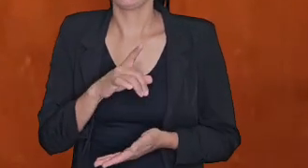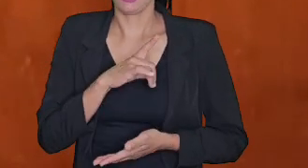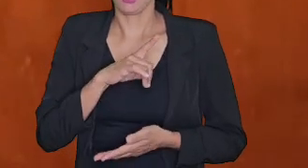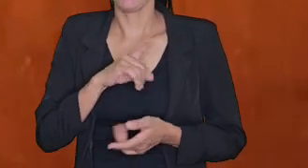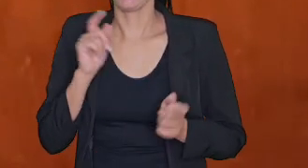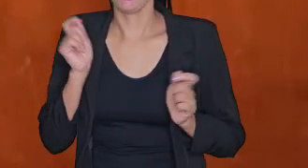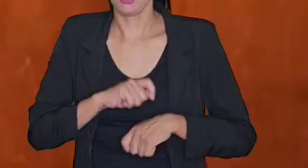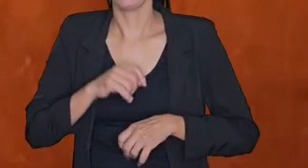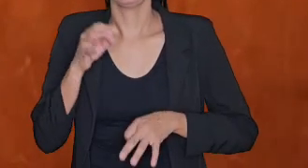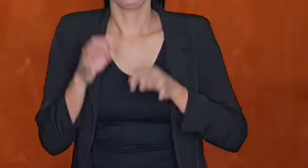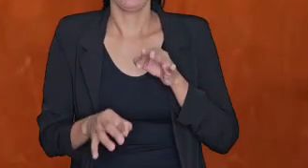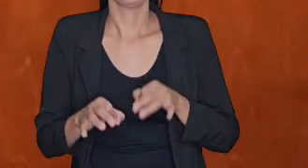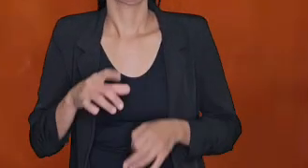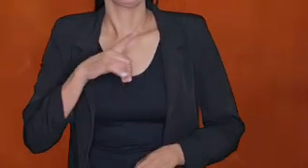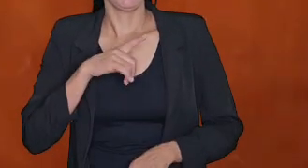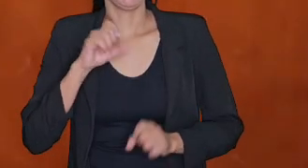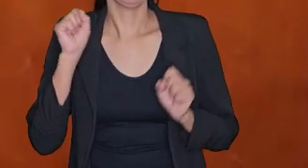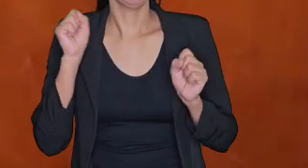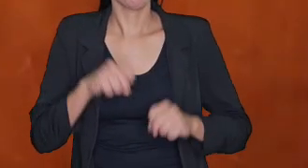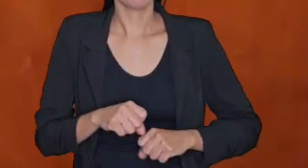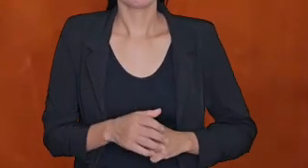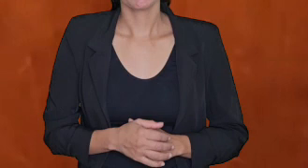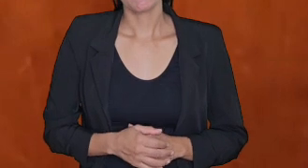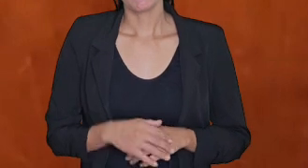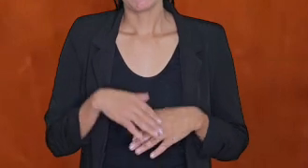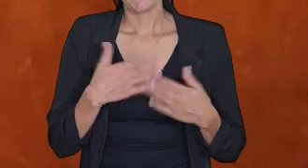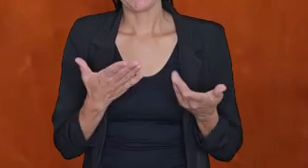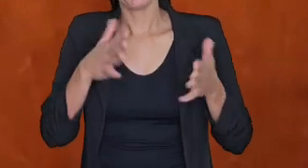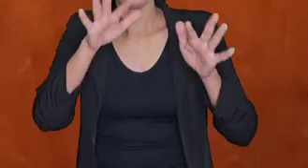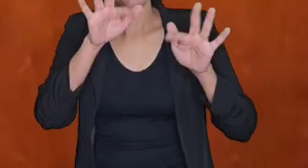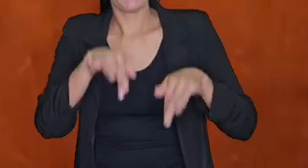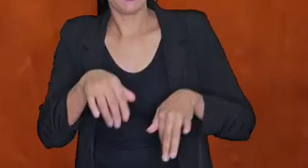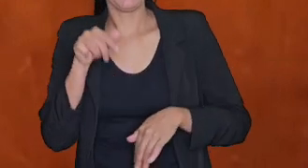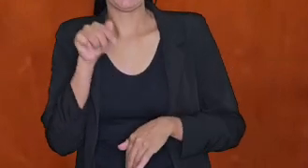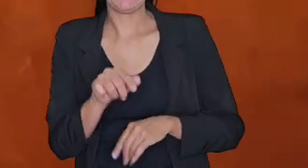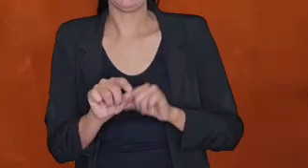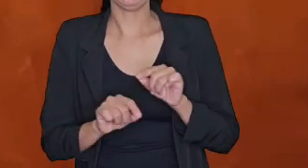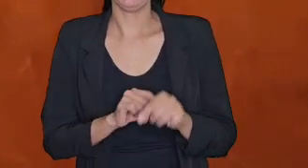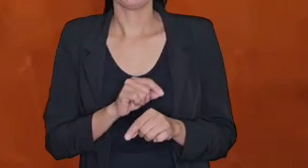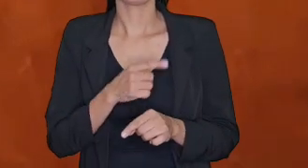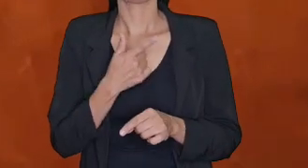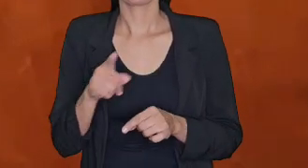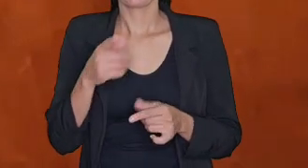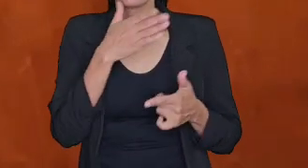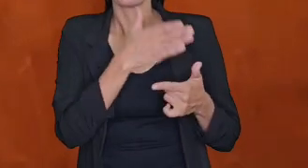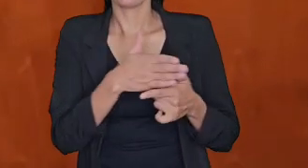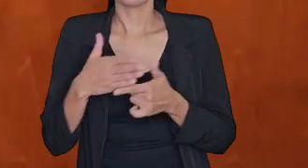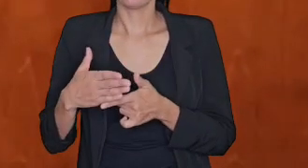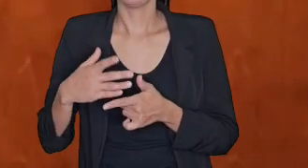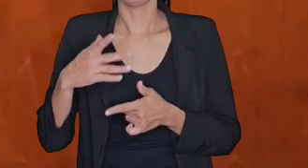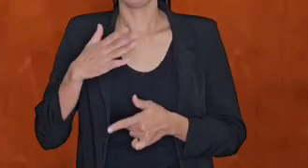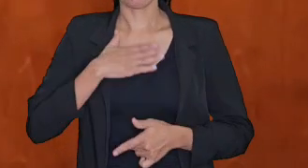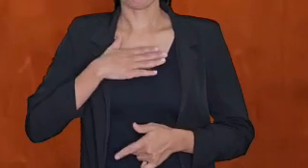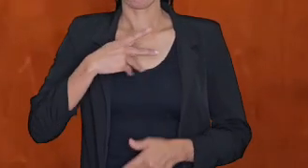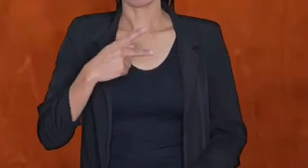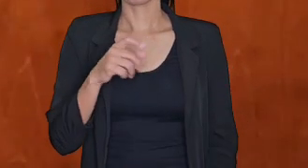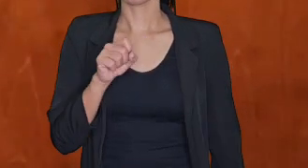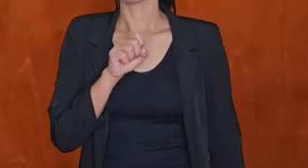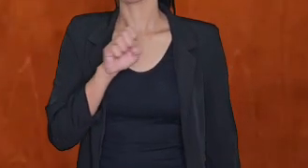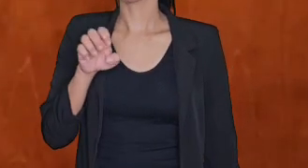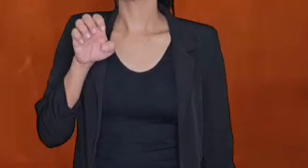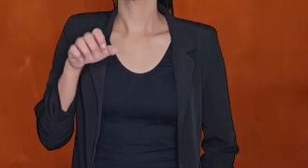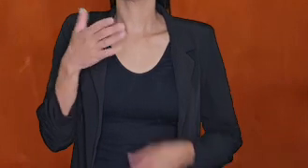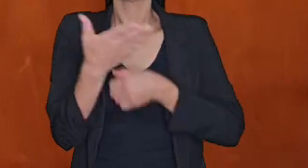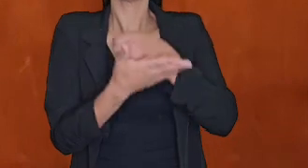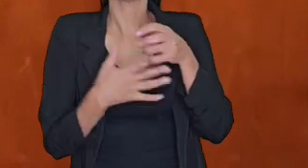alvará extrajudicial realmente ele tem validade, ele tem firmeza jurídica, sem dúvida nenhuma. Mas finalizando aqui, a